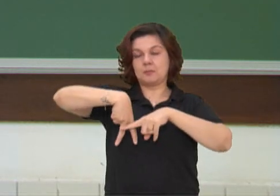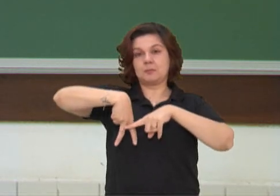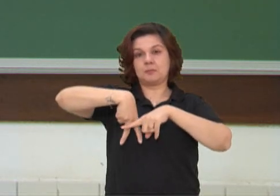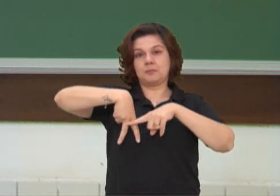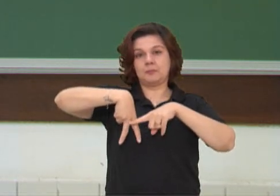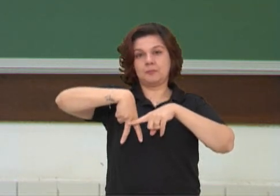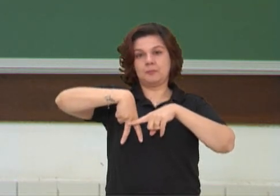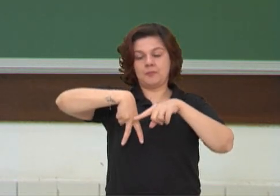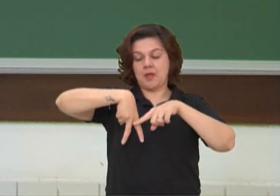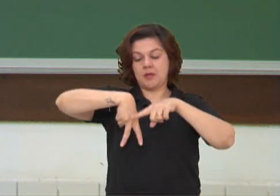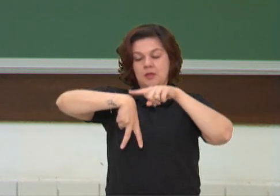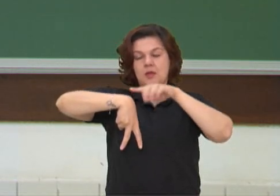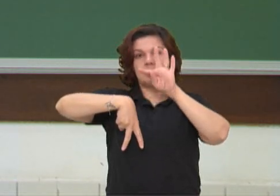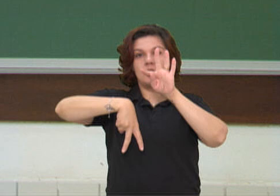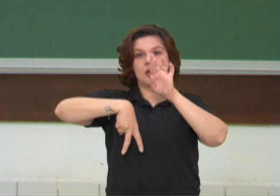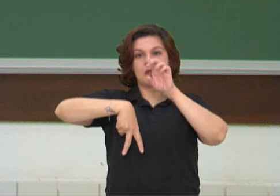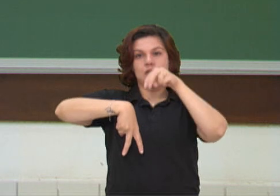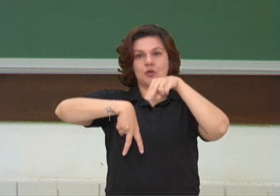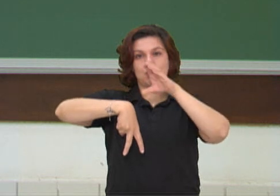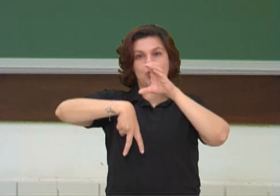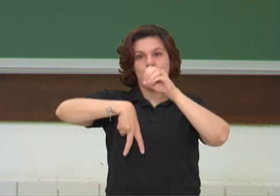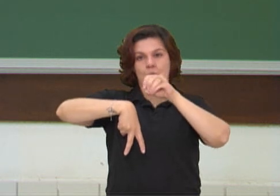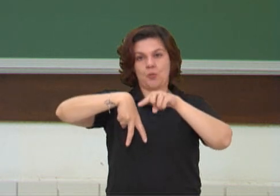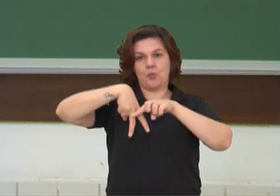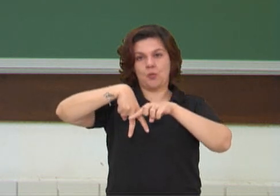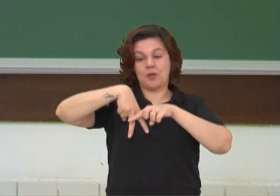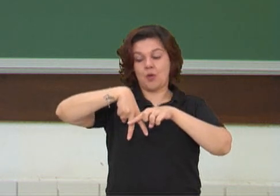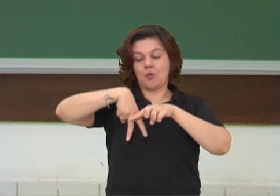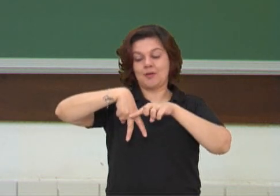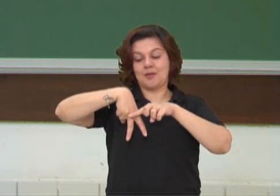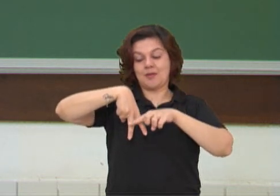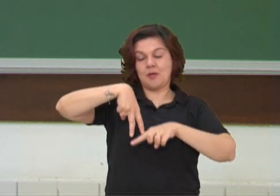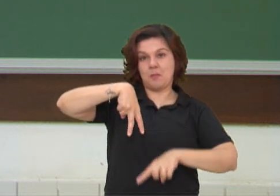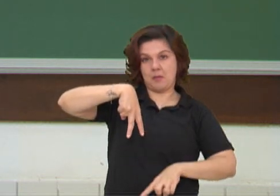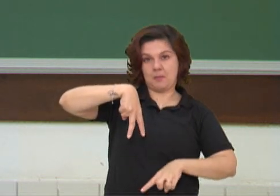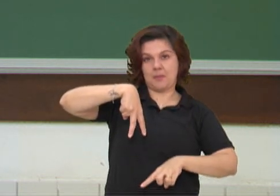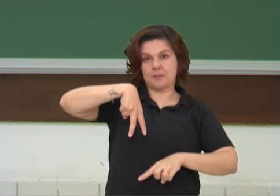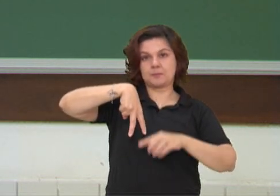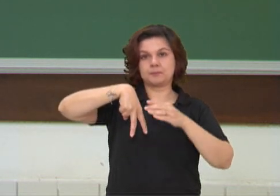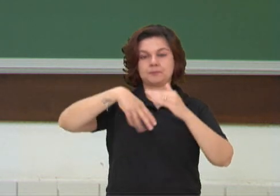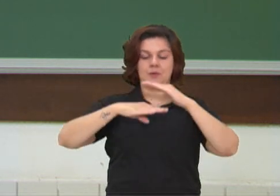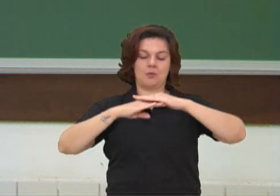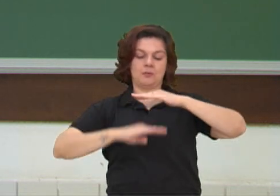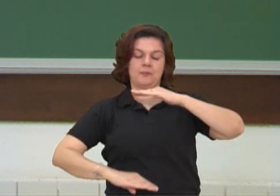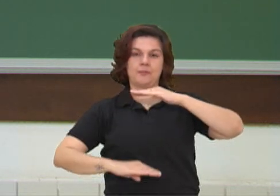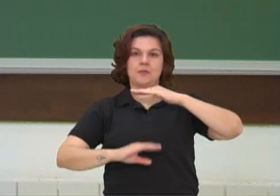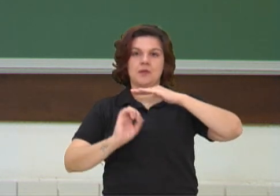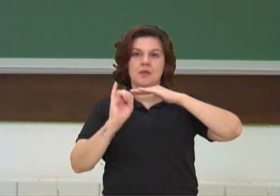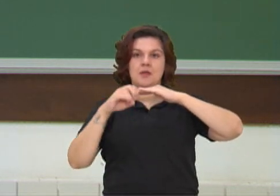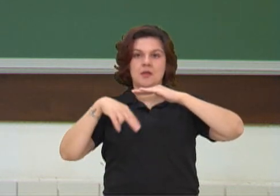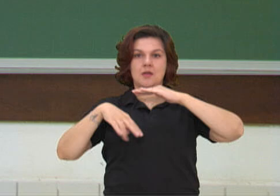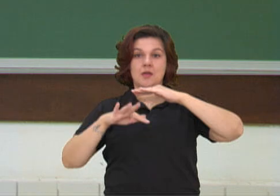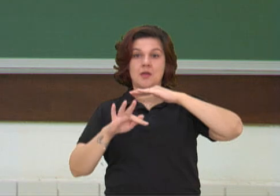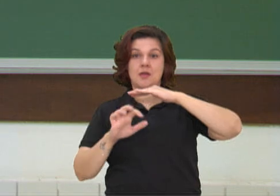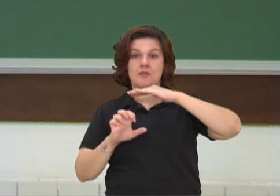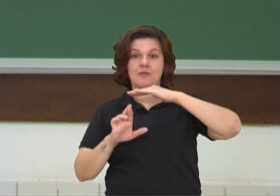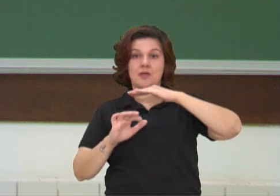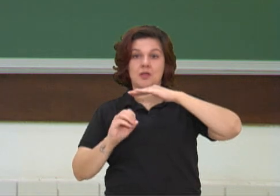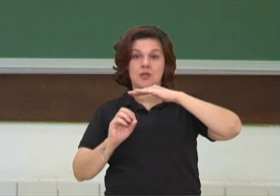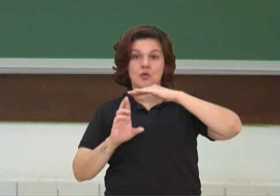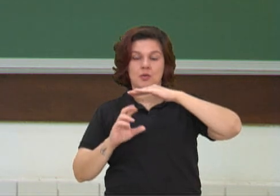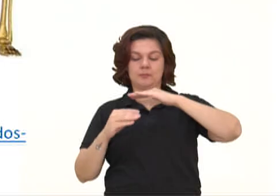de tronco, certo? Então tudo que for da nossa cintura para baixo, nós chamamos ali de membros inferiores, da cintura para cima,